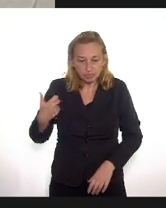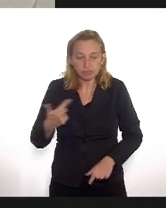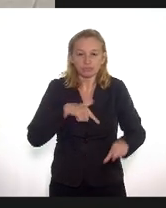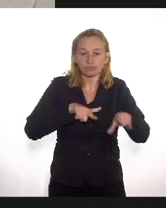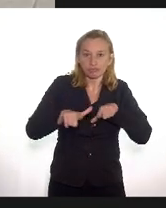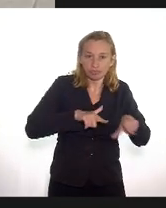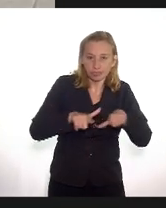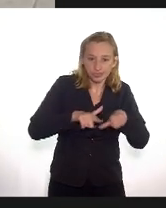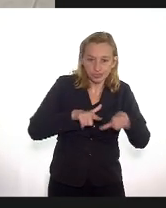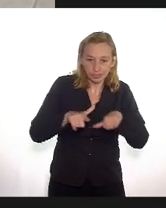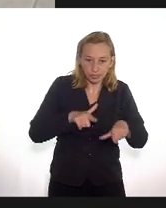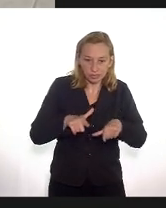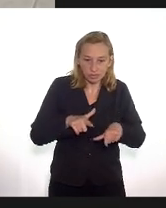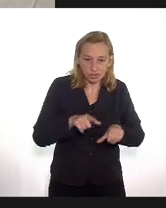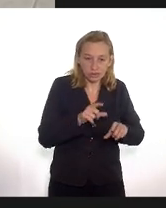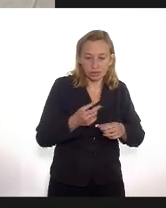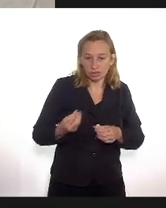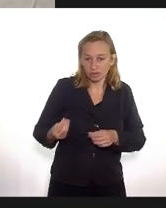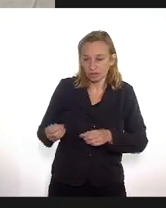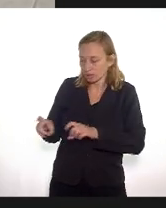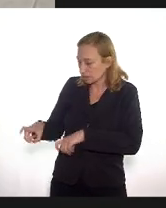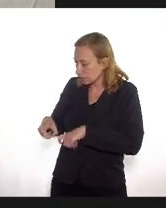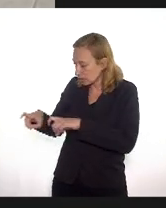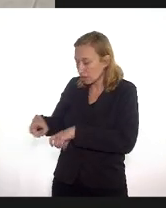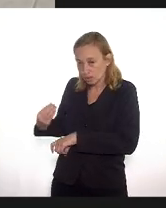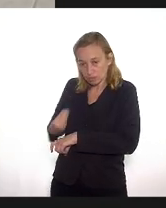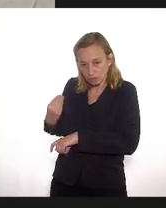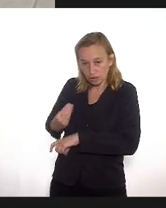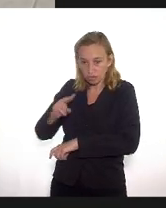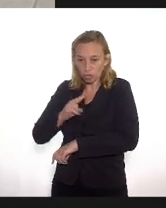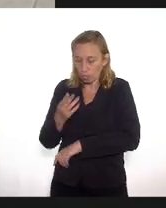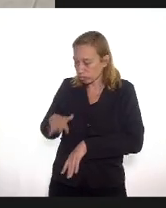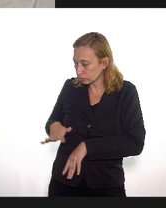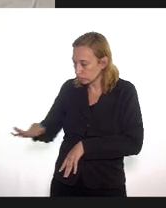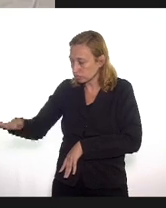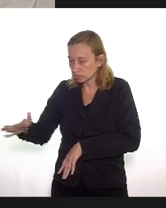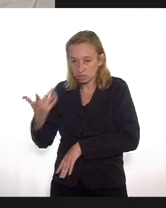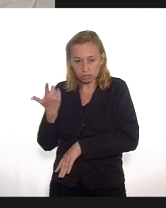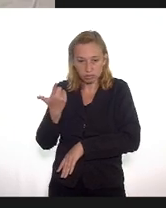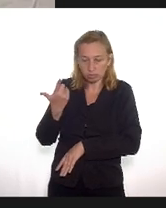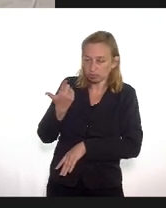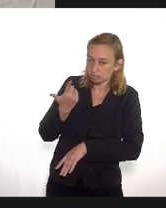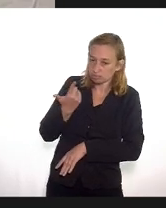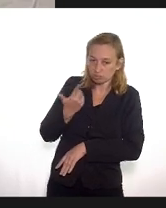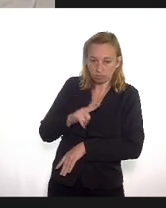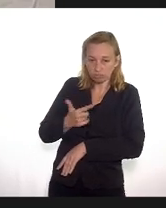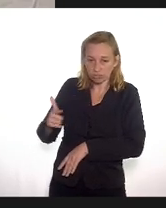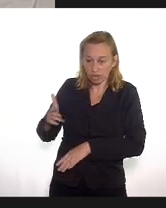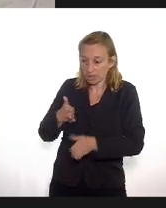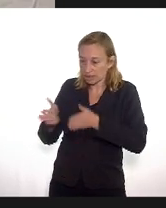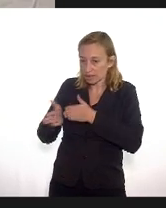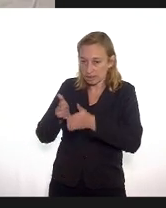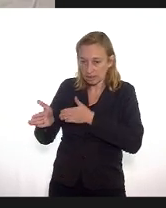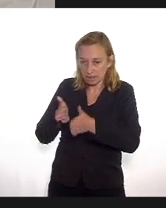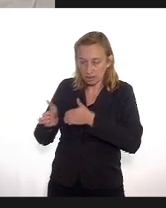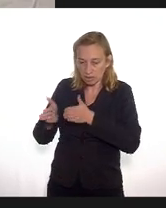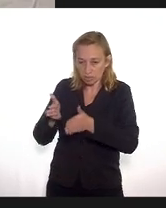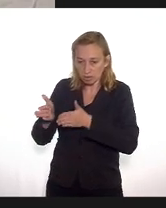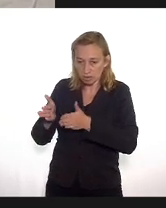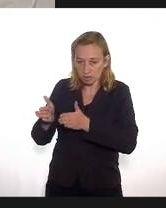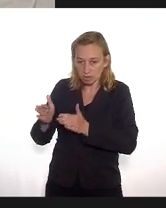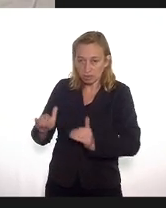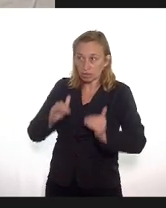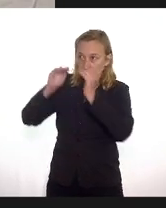trabalha, que ele é do interior ou de regiões mais periféricas, não teve acesso ao ensino superior, né, na sua juventude. Então,